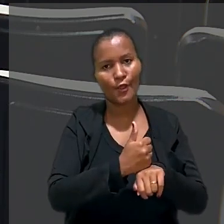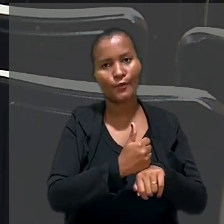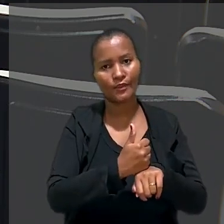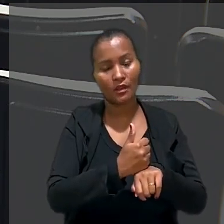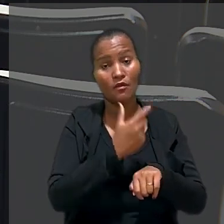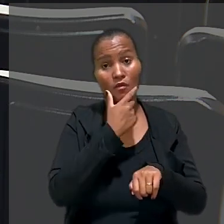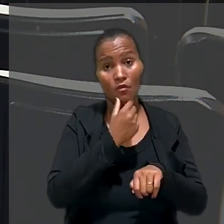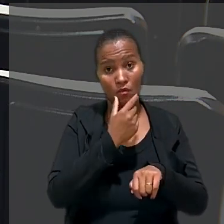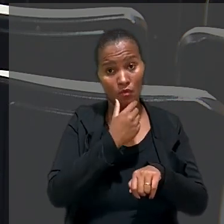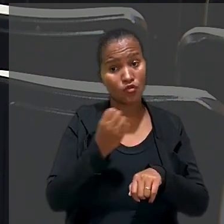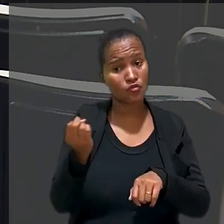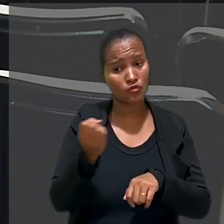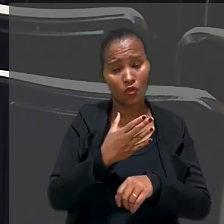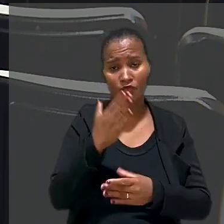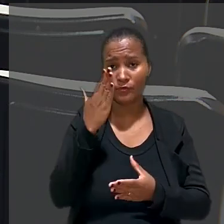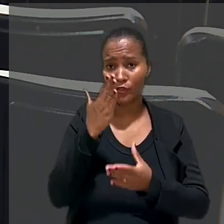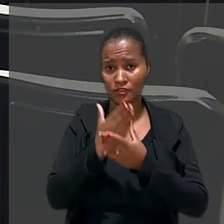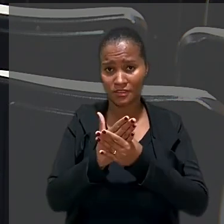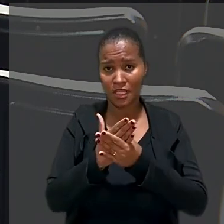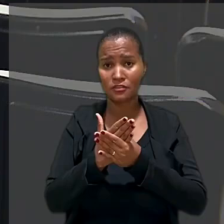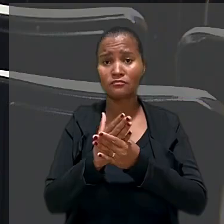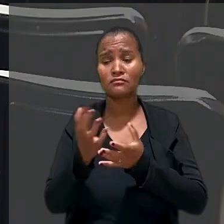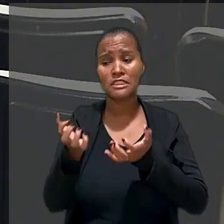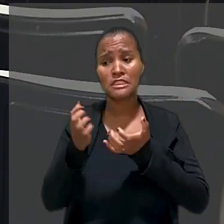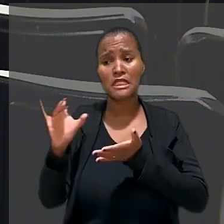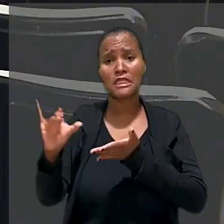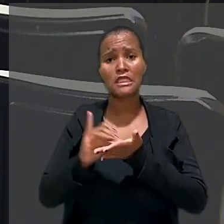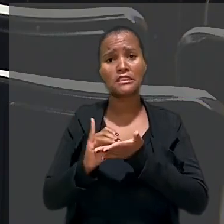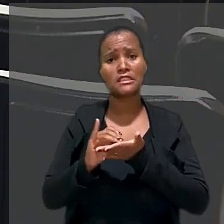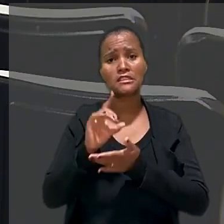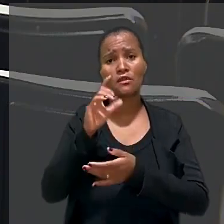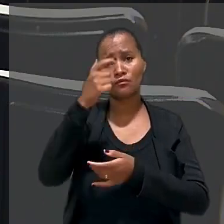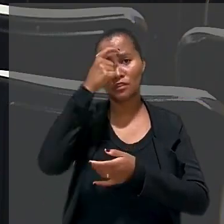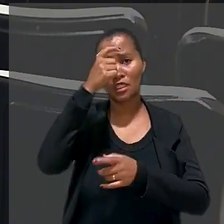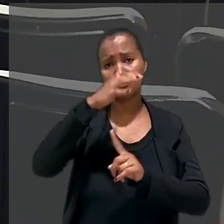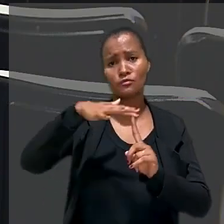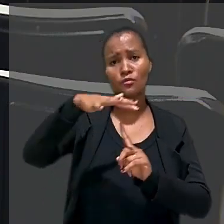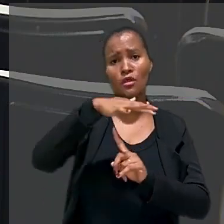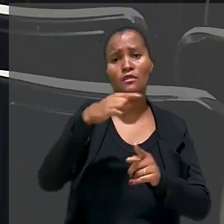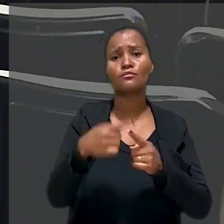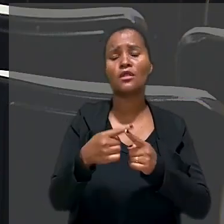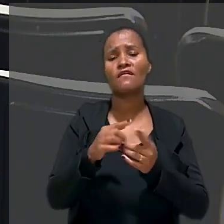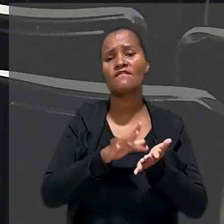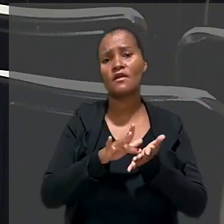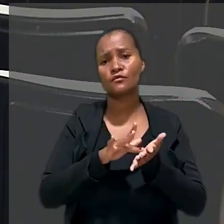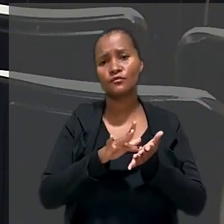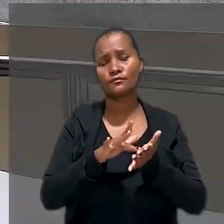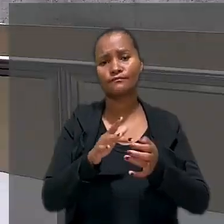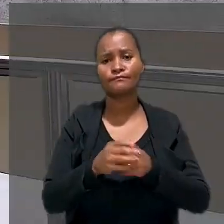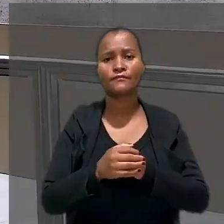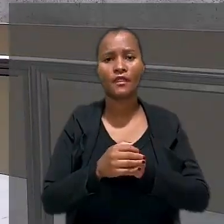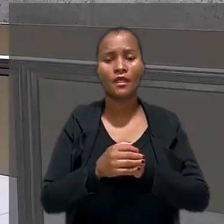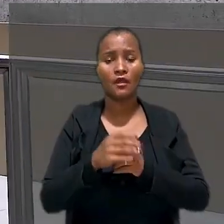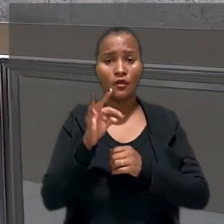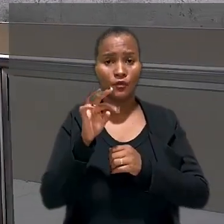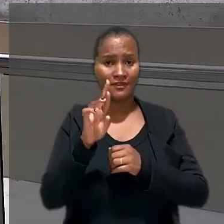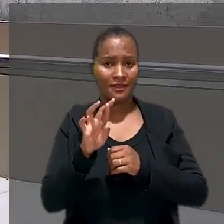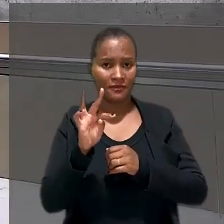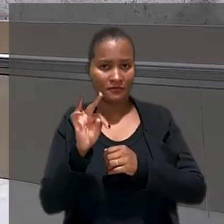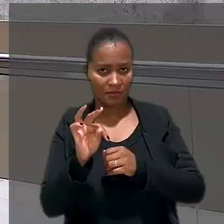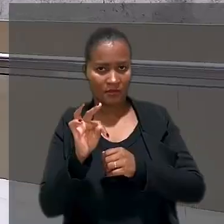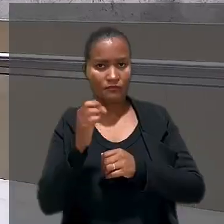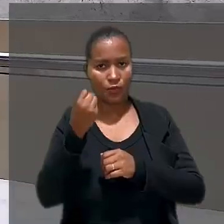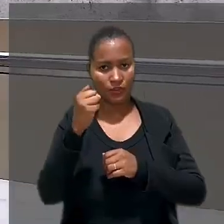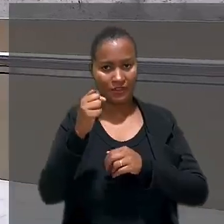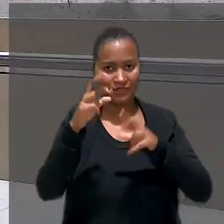conta disso, ele entrou com nova ação, buscando indenização por danos morais pela falsificação. O Tribunal Regional do